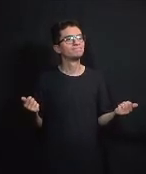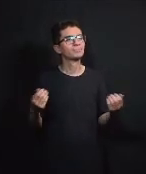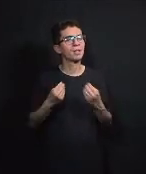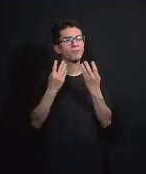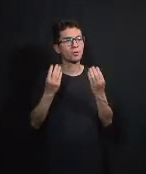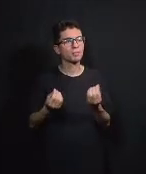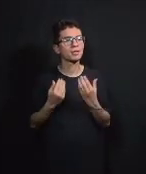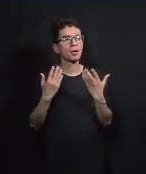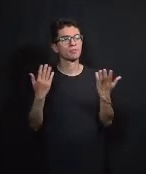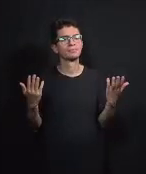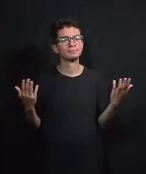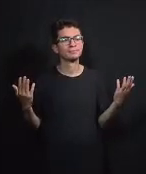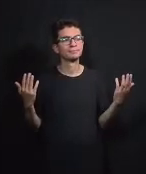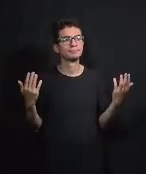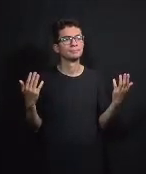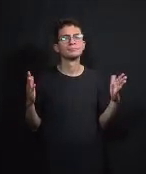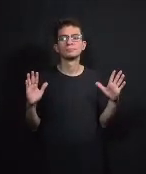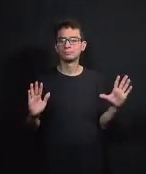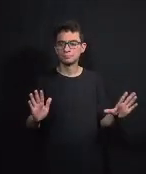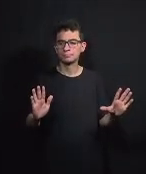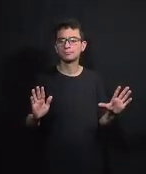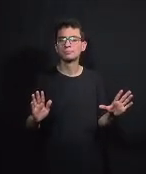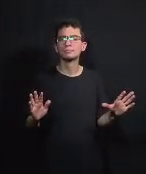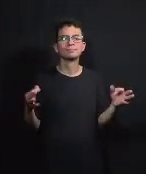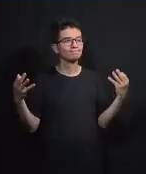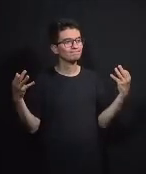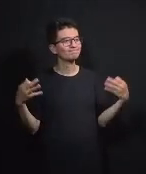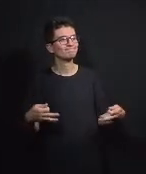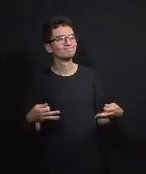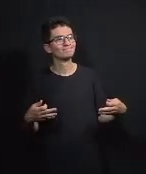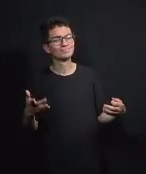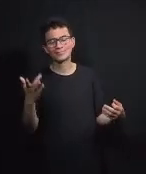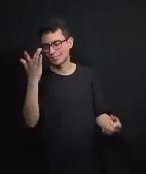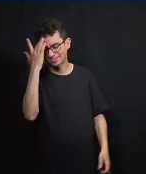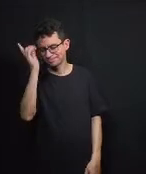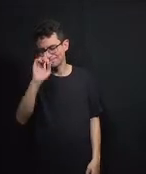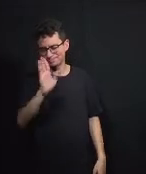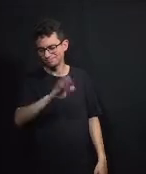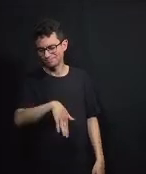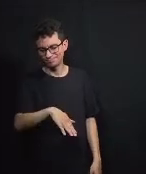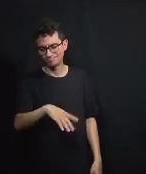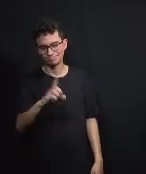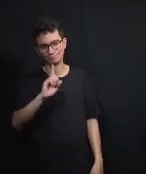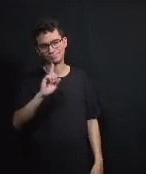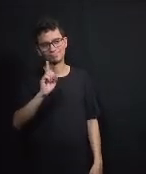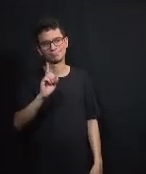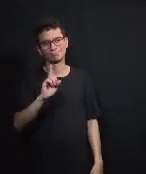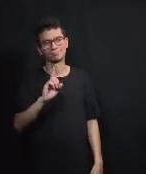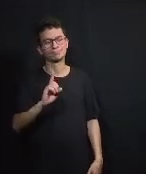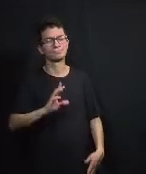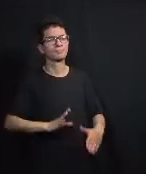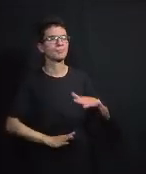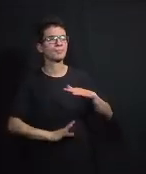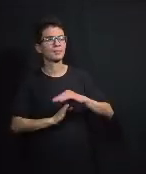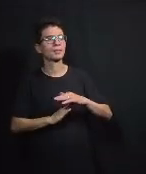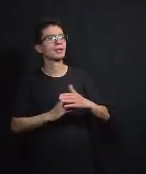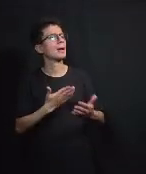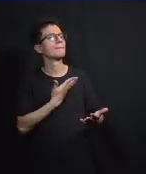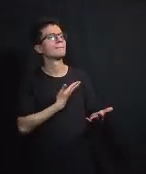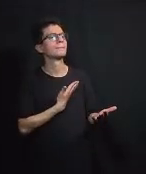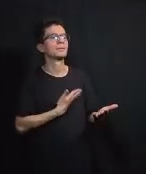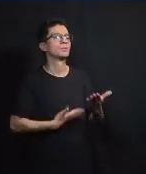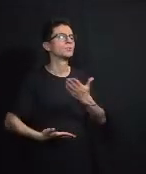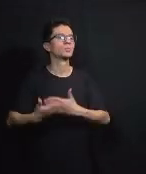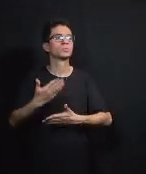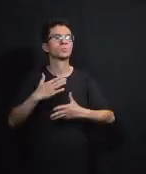informação, né? Mas que esteja consolidado, eu acho que não. Senão, no mínimo, porque os meus amigos que gostam das